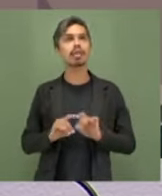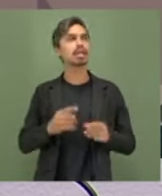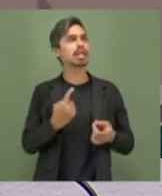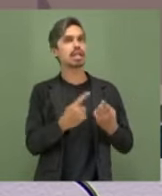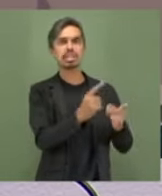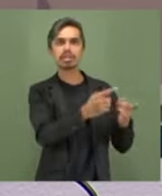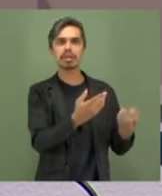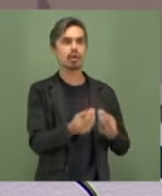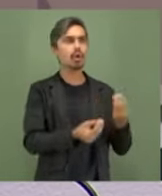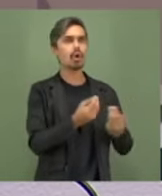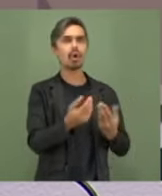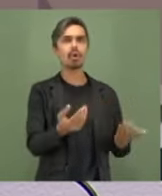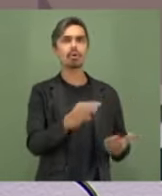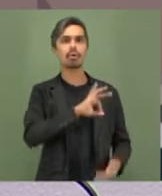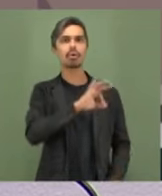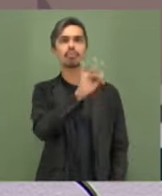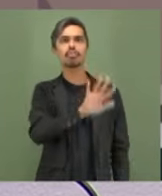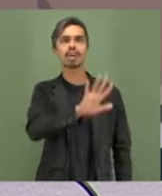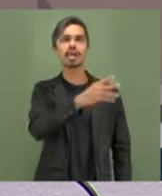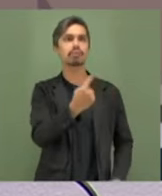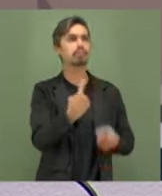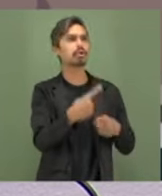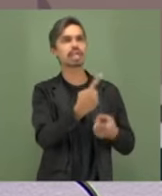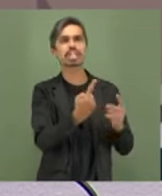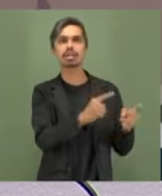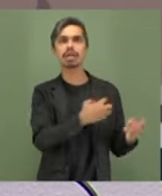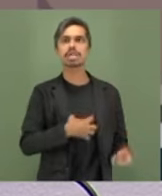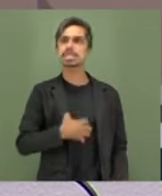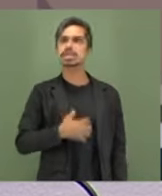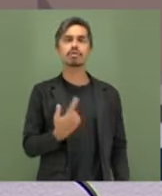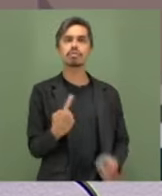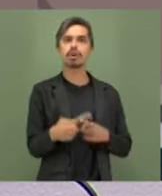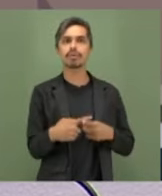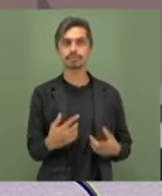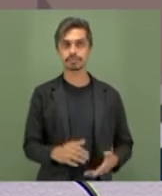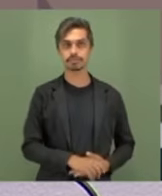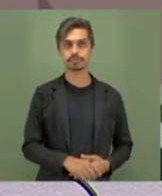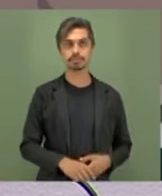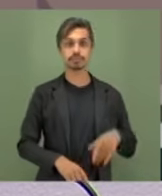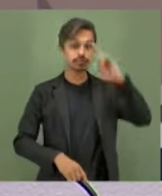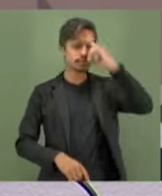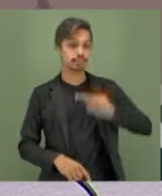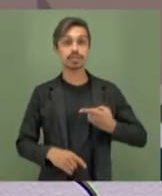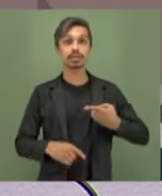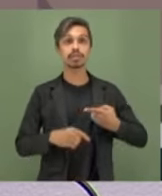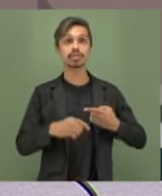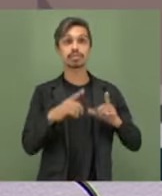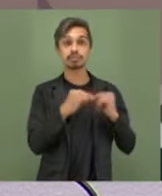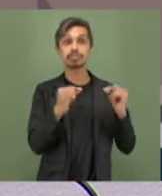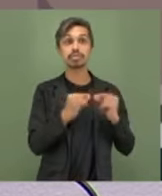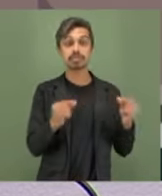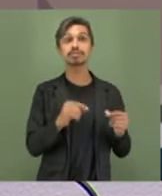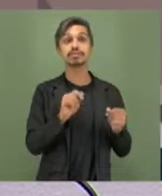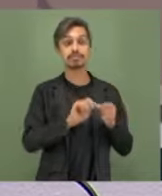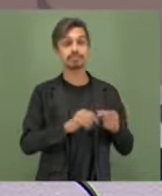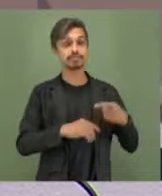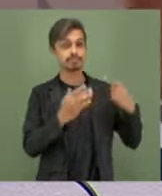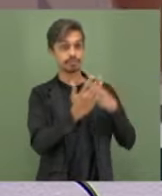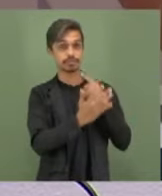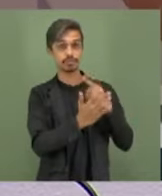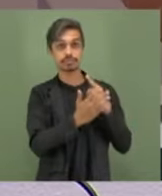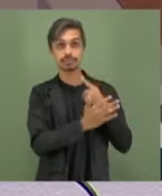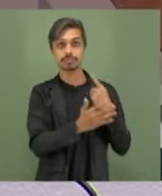assim tanto? E porquê que quem mandou fazer o interrogatório veio de Brasília? Porque, pasmem-se, e